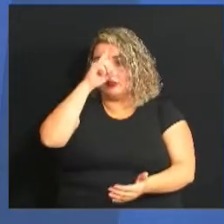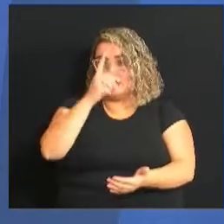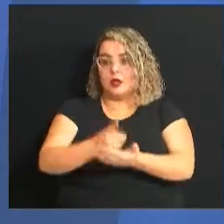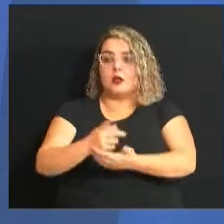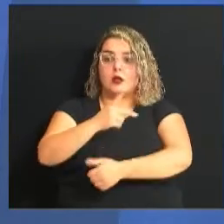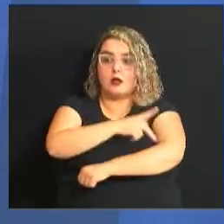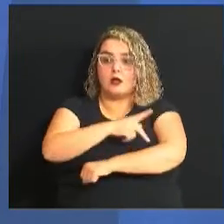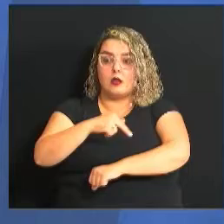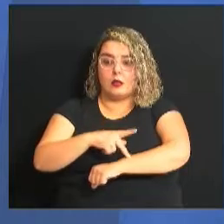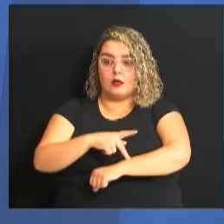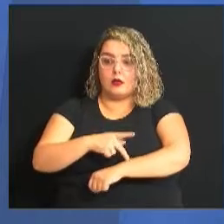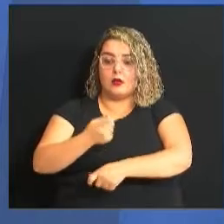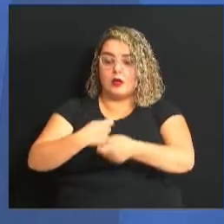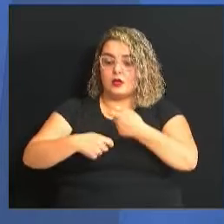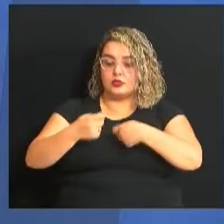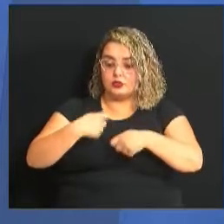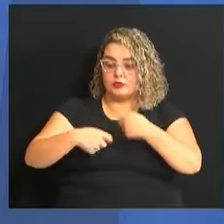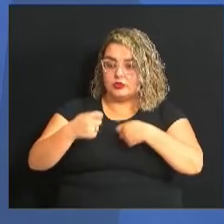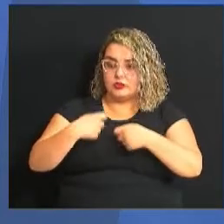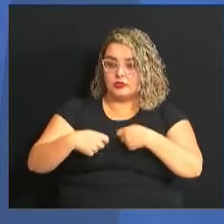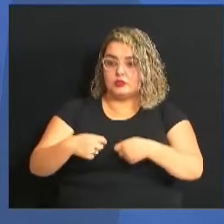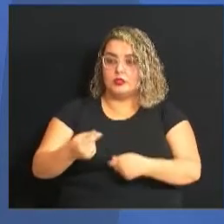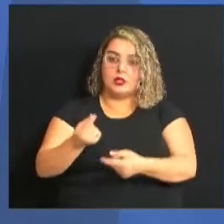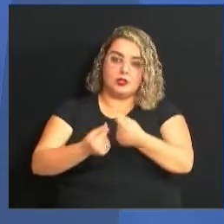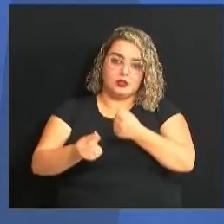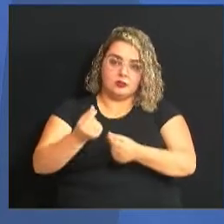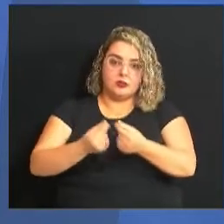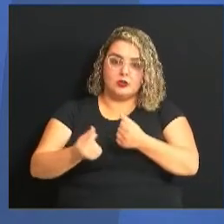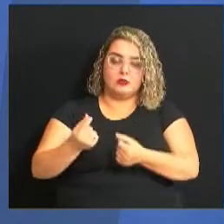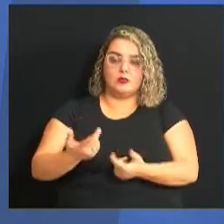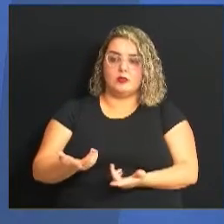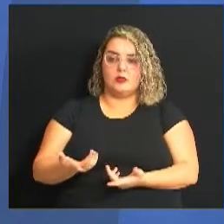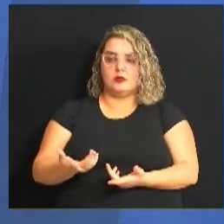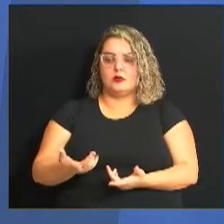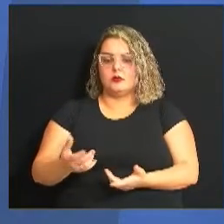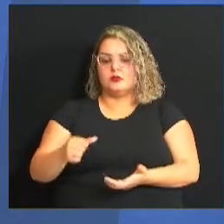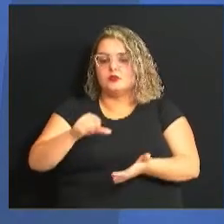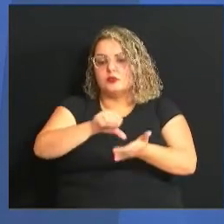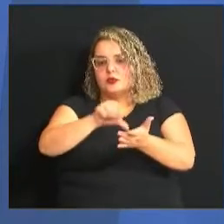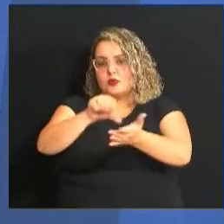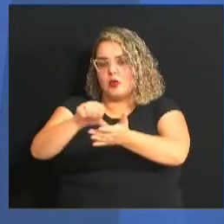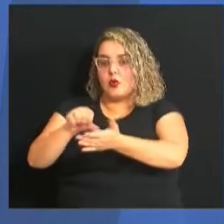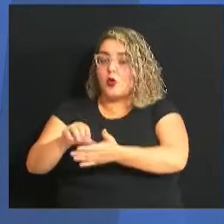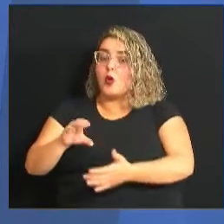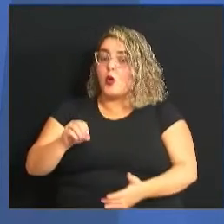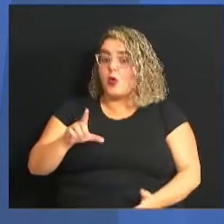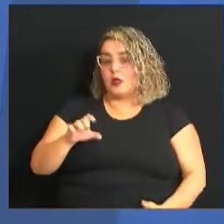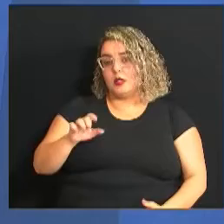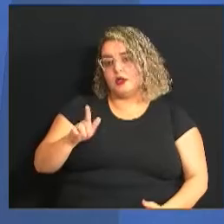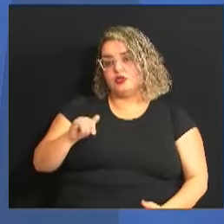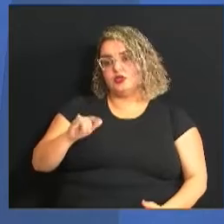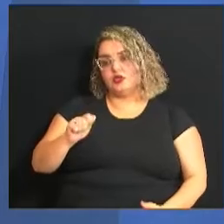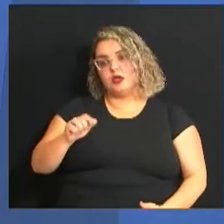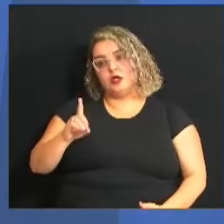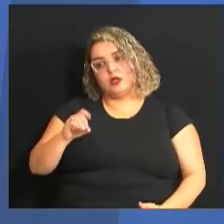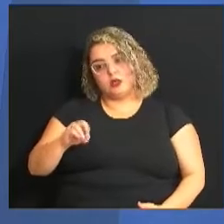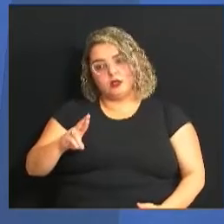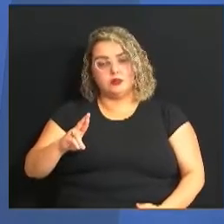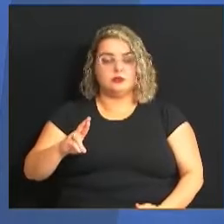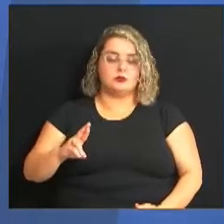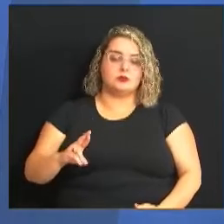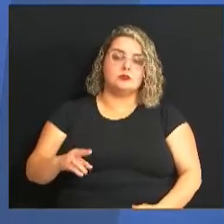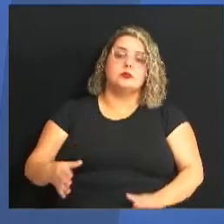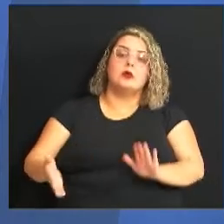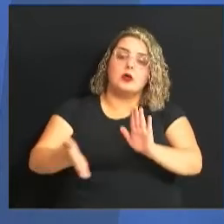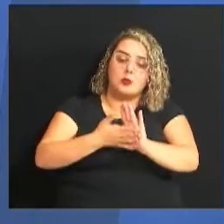pedagógicas, administrativas e financeiras por meio de órgãos colegiados. As propostas continuam tramitando aqui